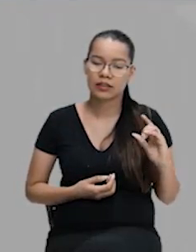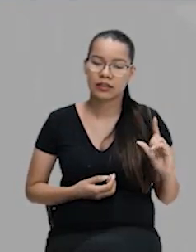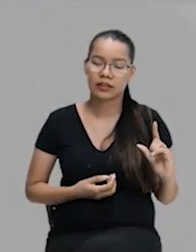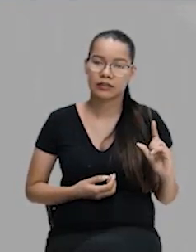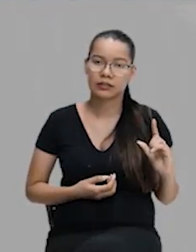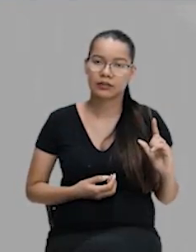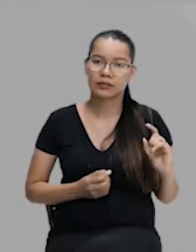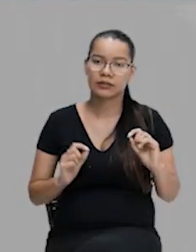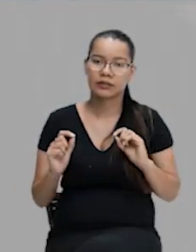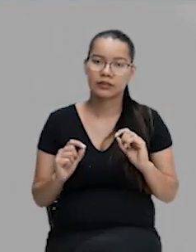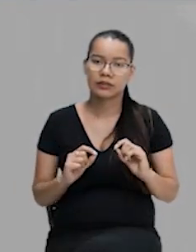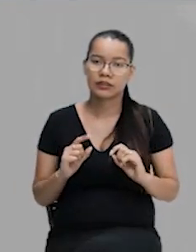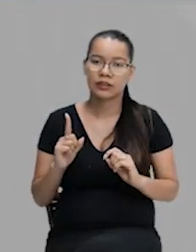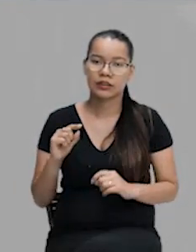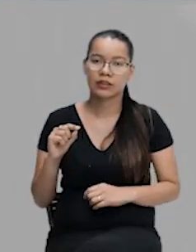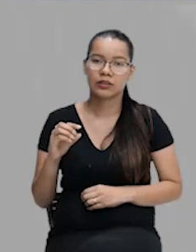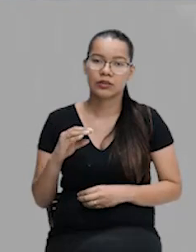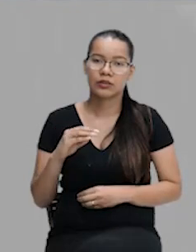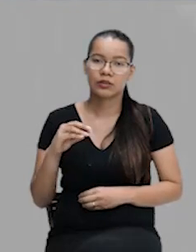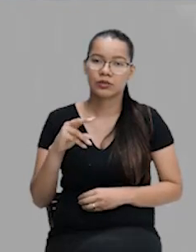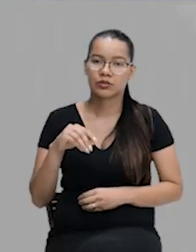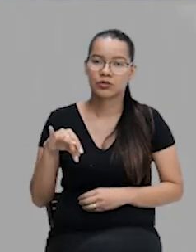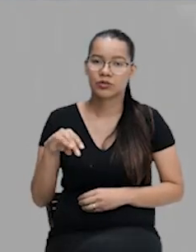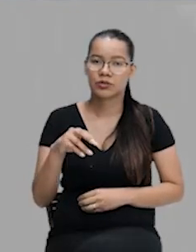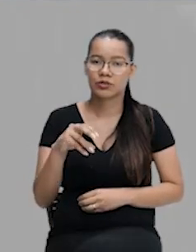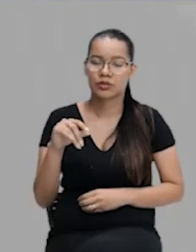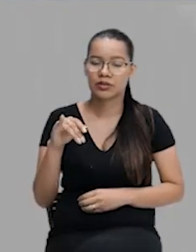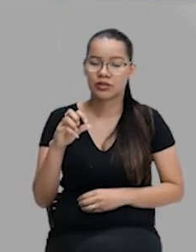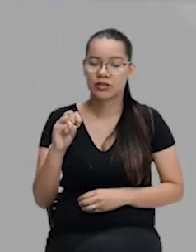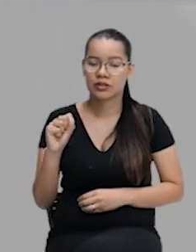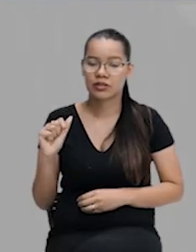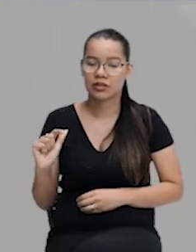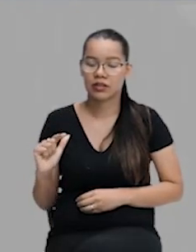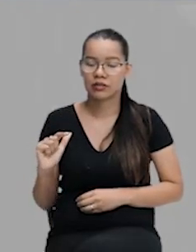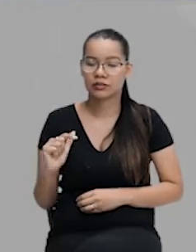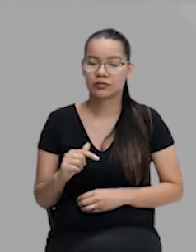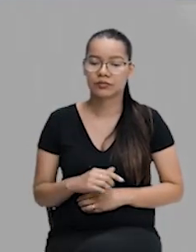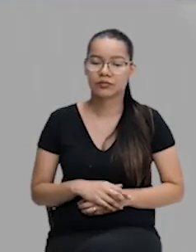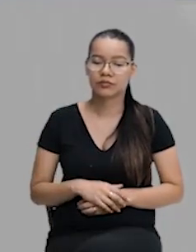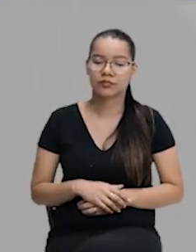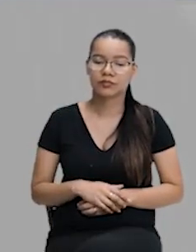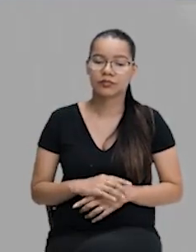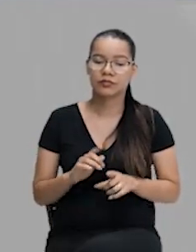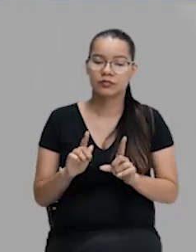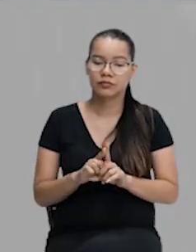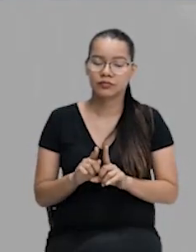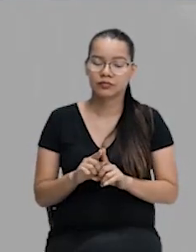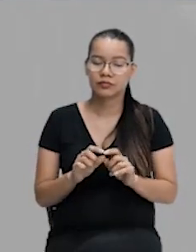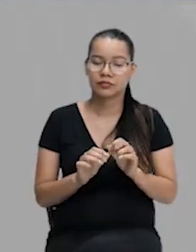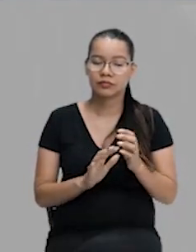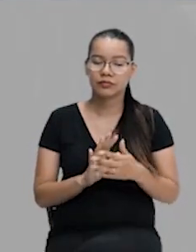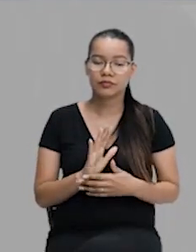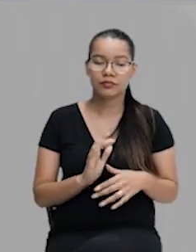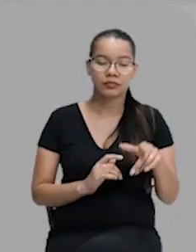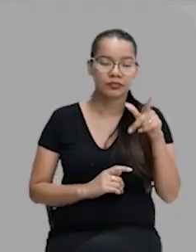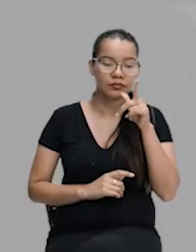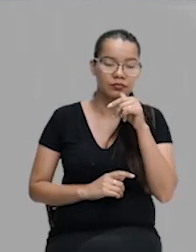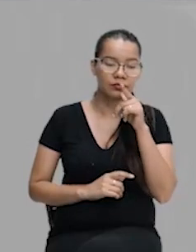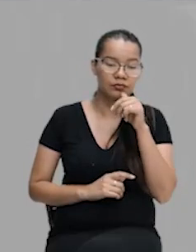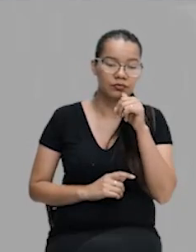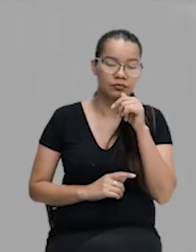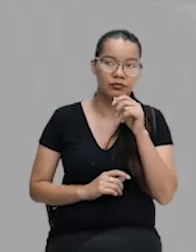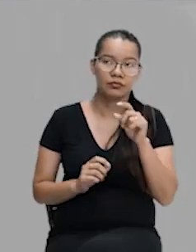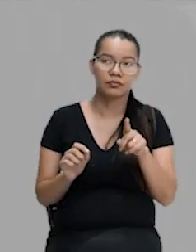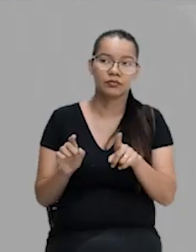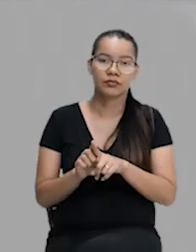certo? Que é o sal de cozinha, o cloreto de sódio. Vai formar a água e também vai gerar,